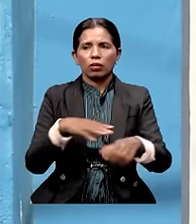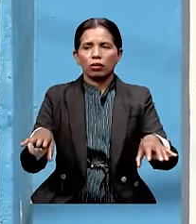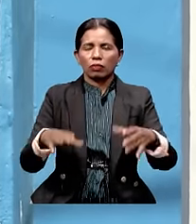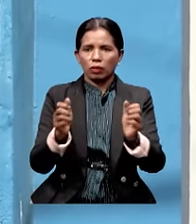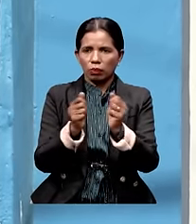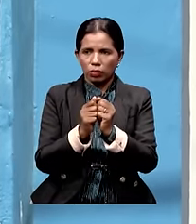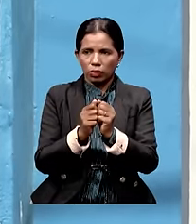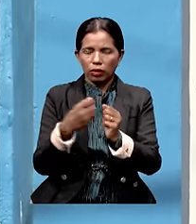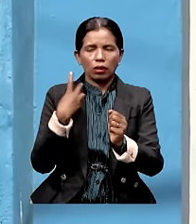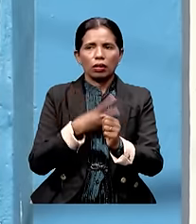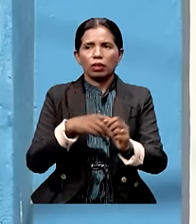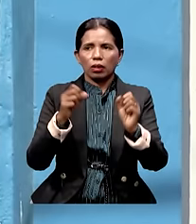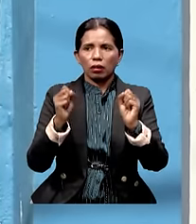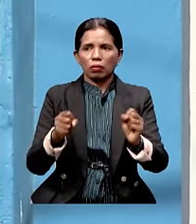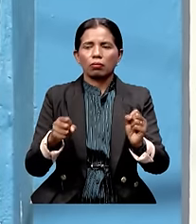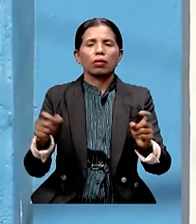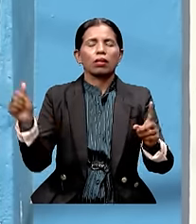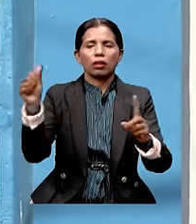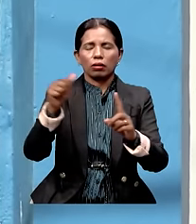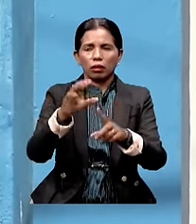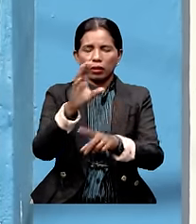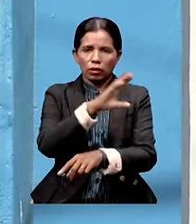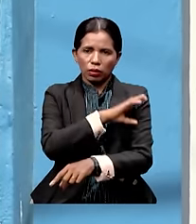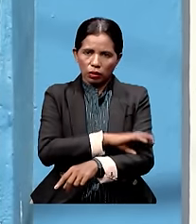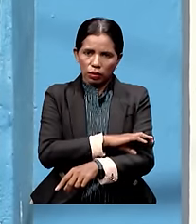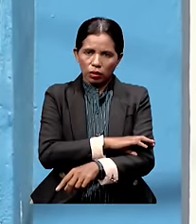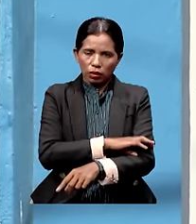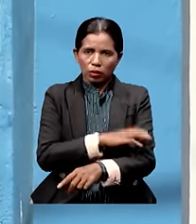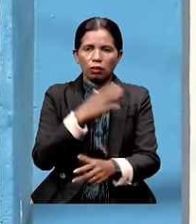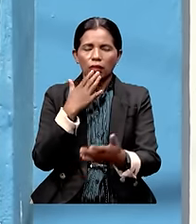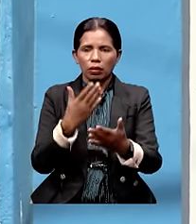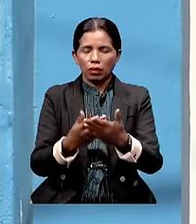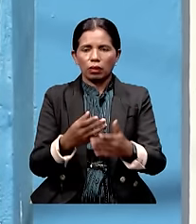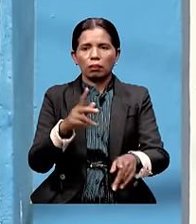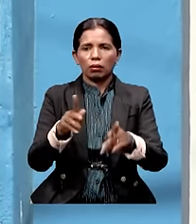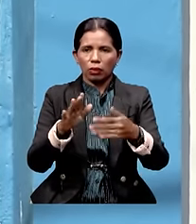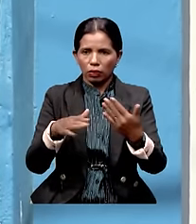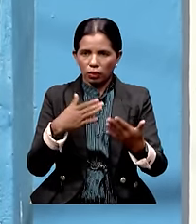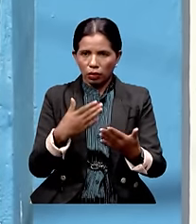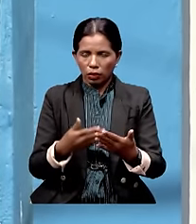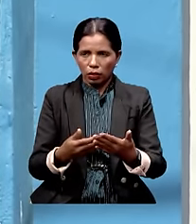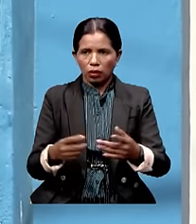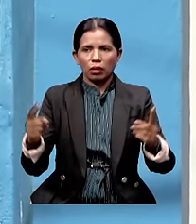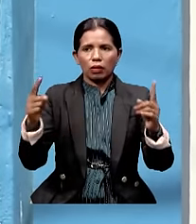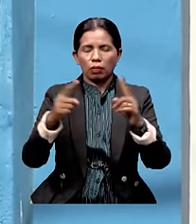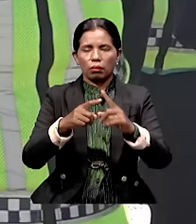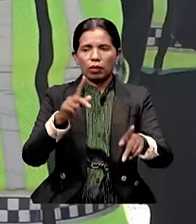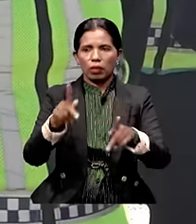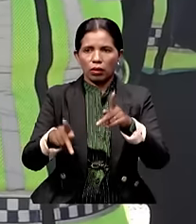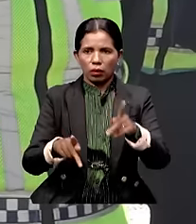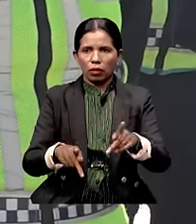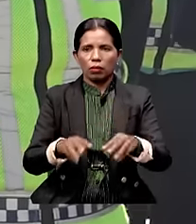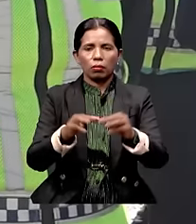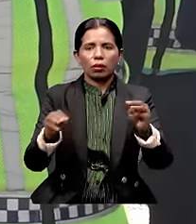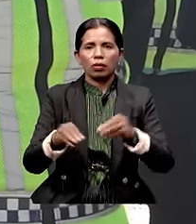toma, e tabela alcança segurança de bem a dia, vai ter na comunidade, vai ter no povo e o